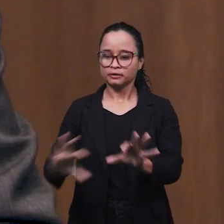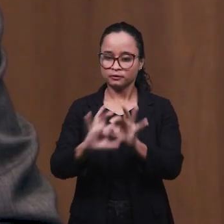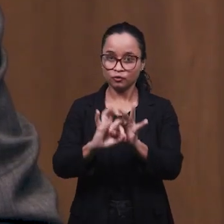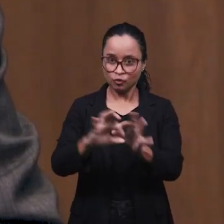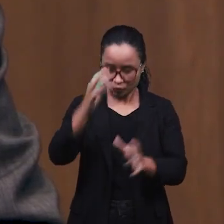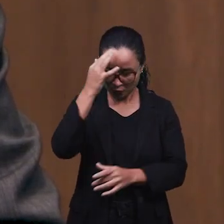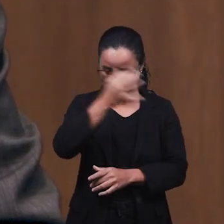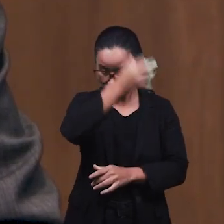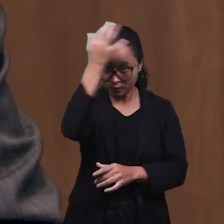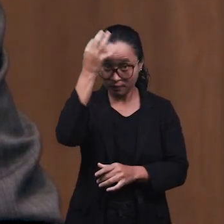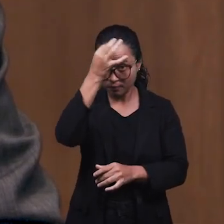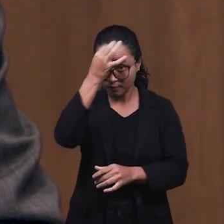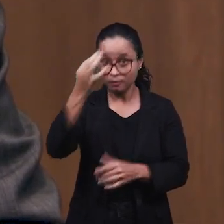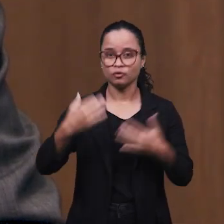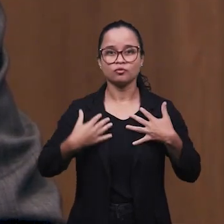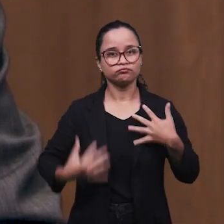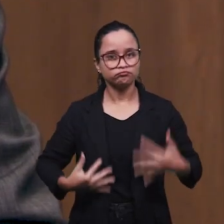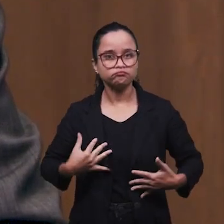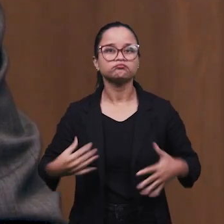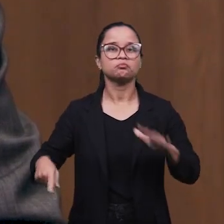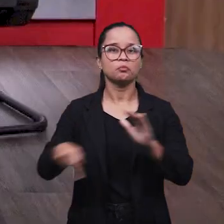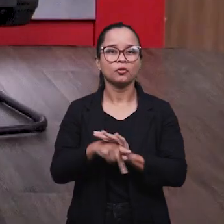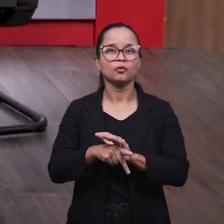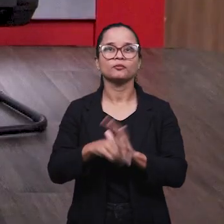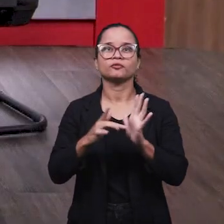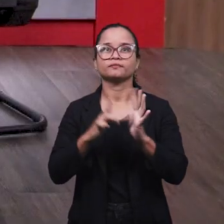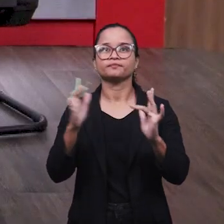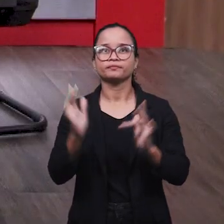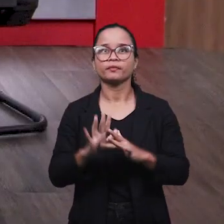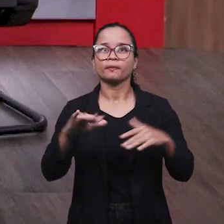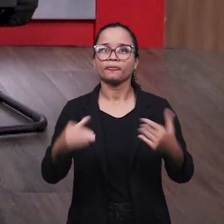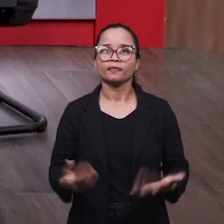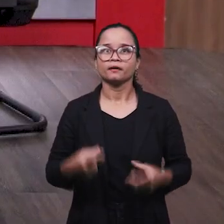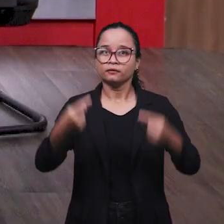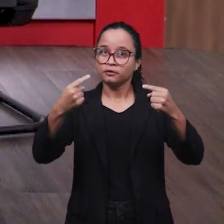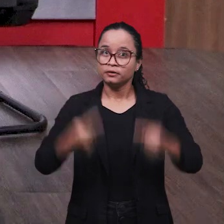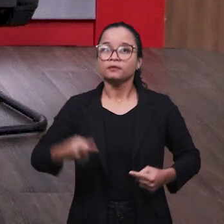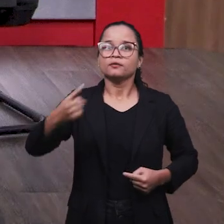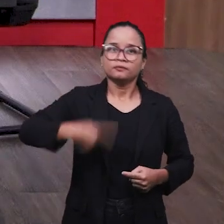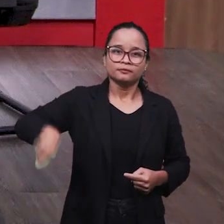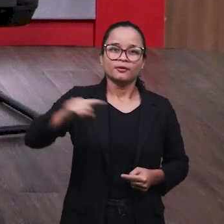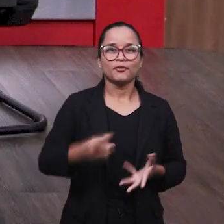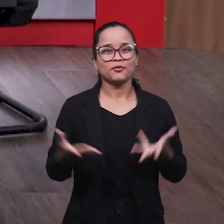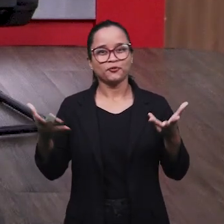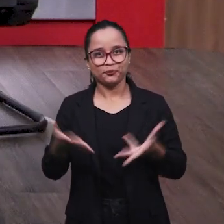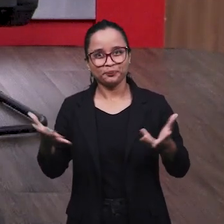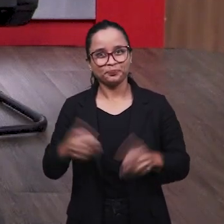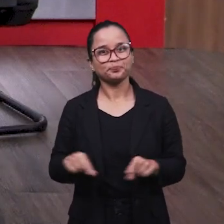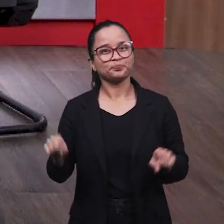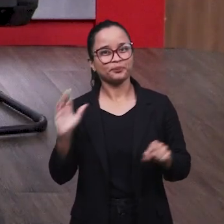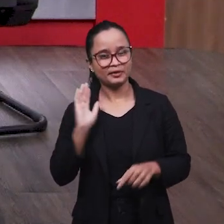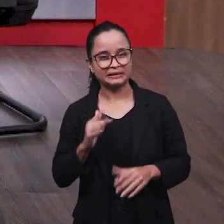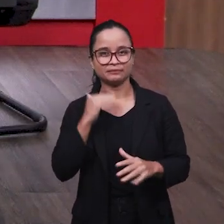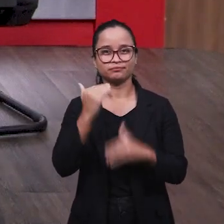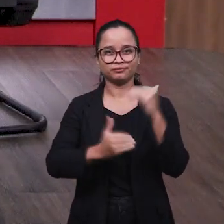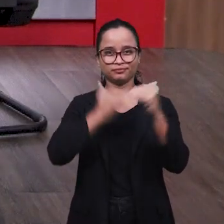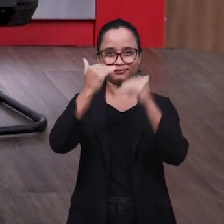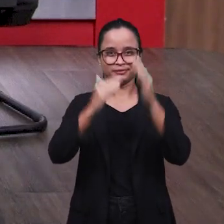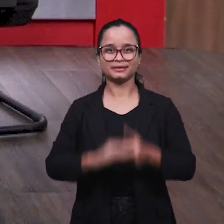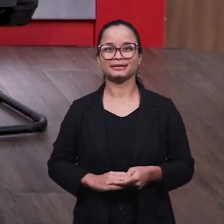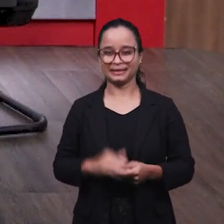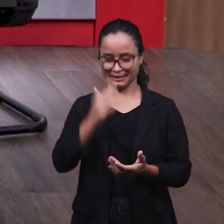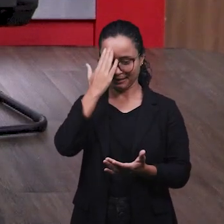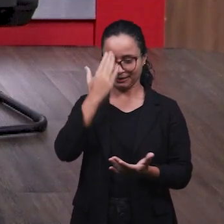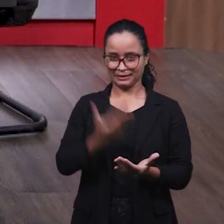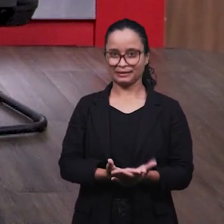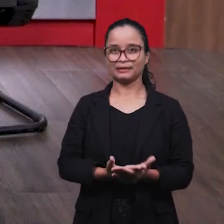no corpo de Cristo, né? Então, esse é que foi realmente o nosso grande desafio, que nós estamos agora já aperfeiçoando isso e